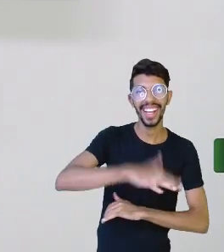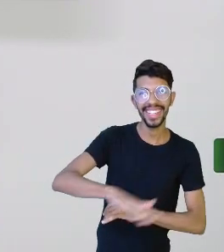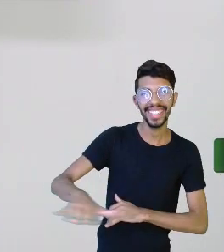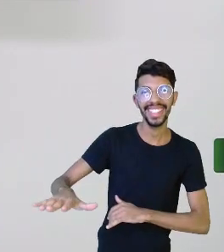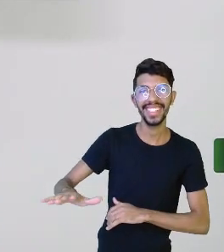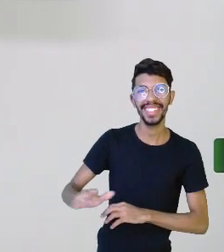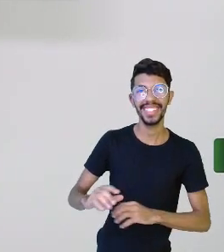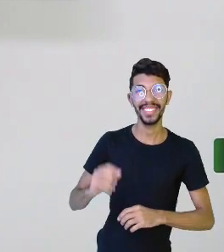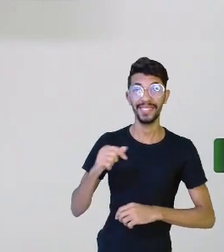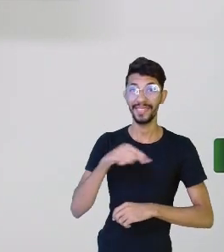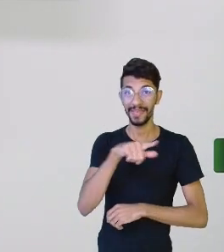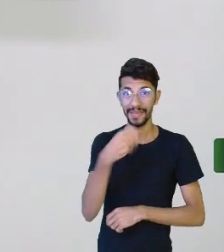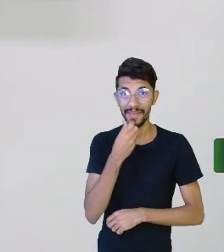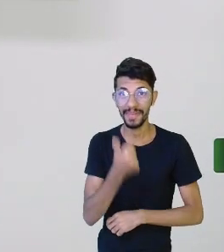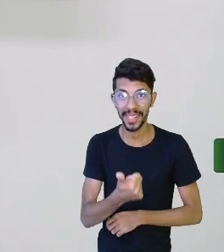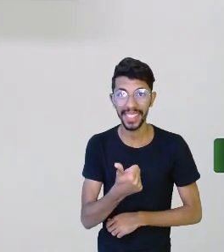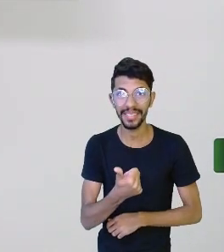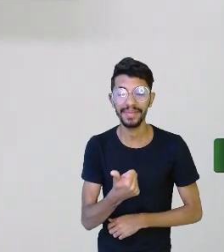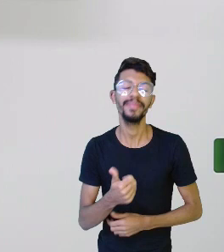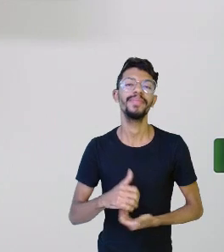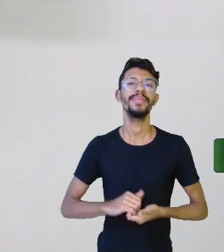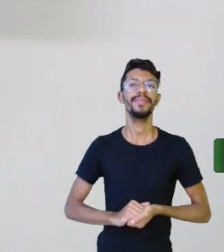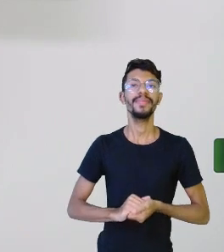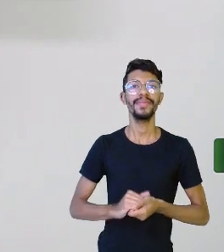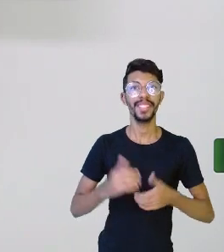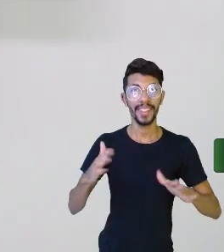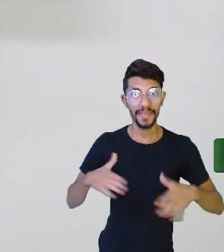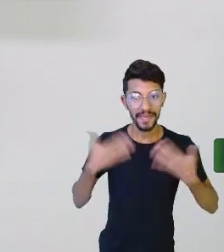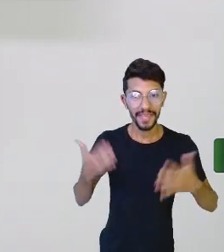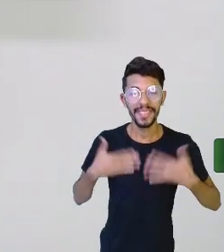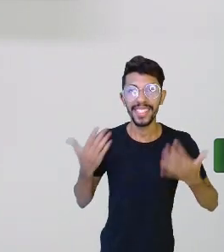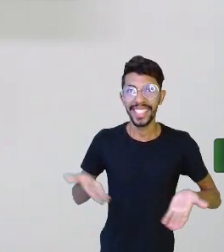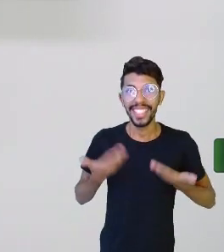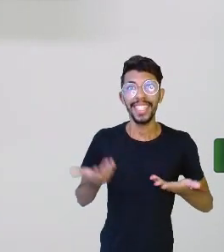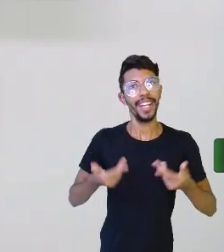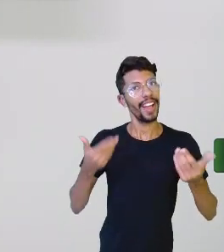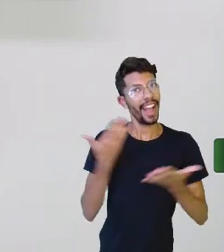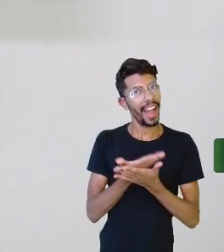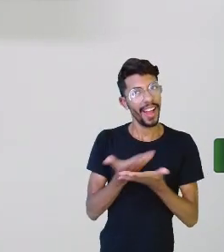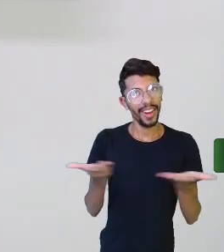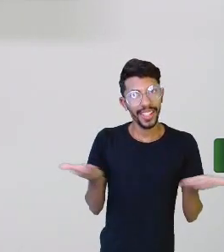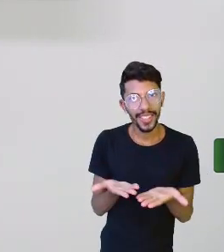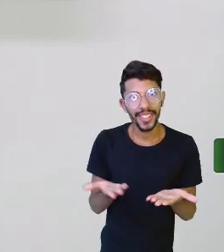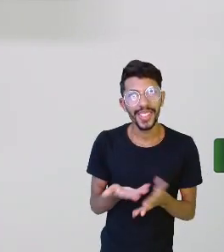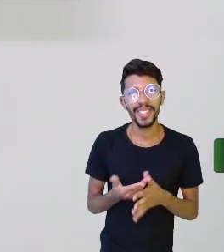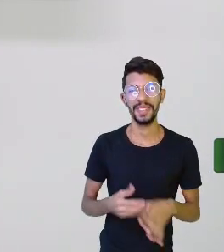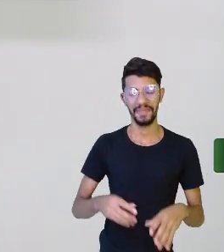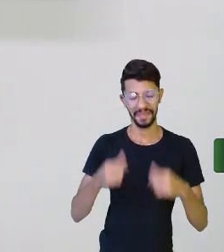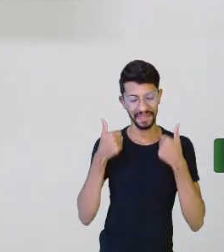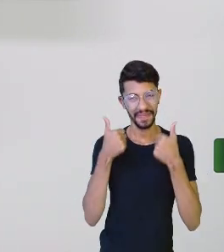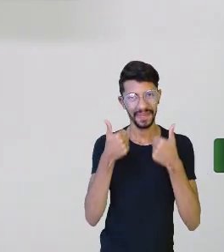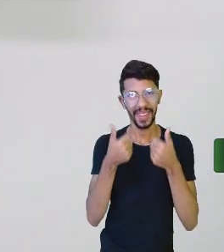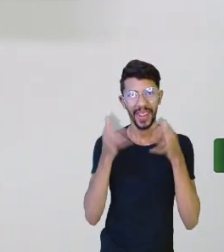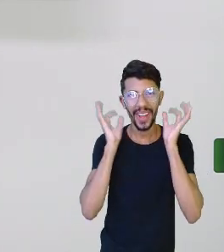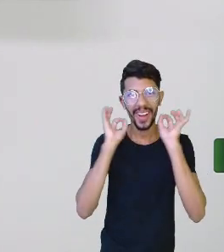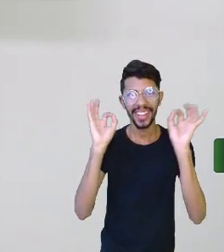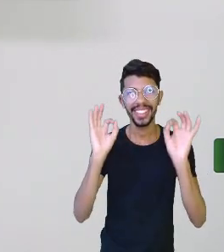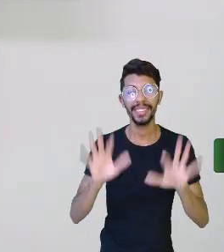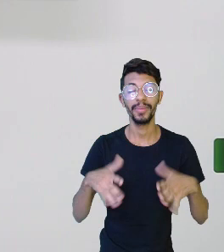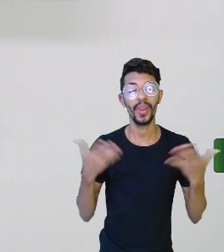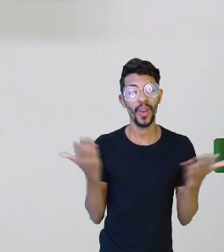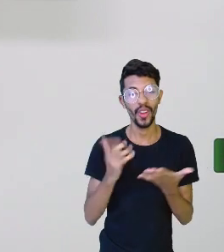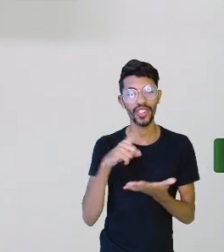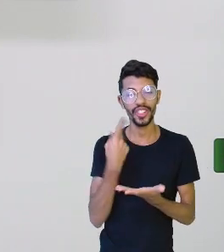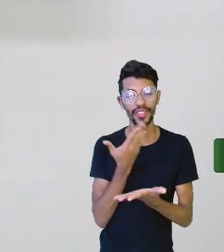crianças! Como vocês estão? Animados para a aula de hoje? Muito bem! Hoje nós